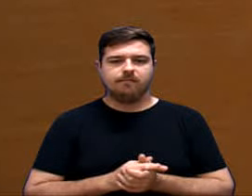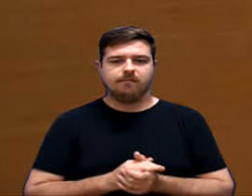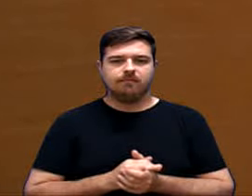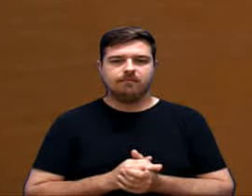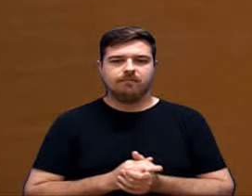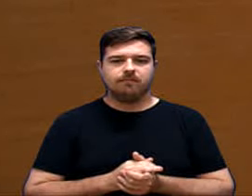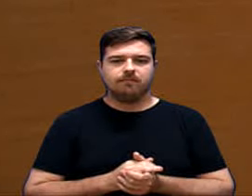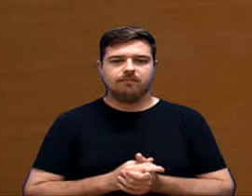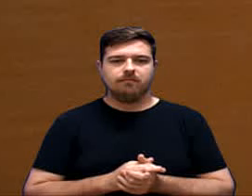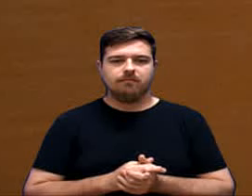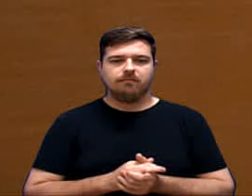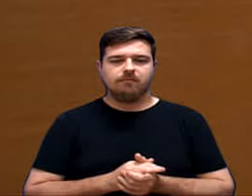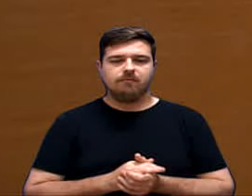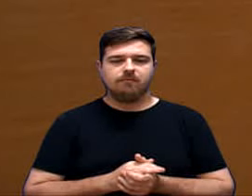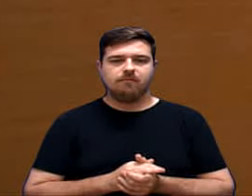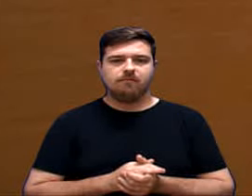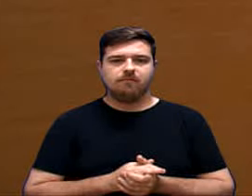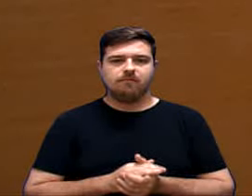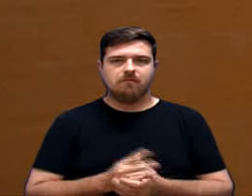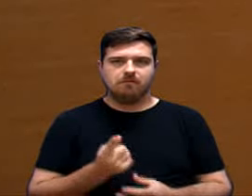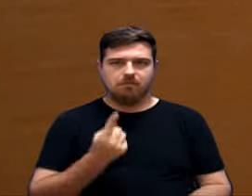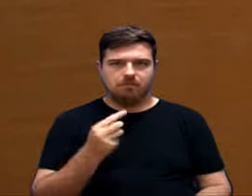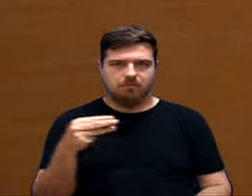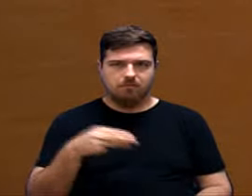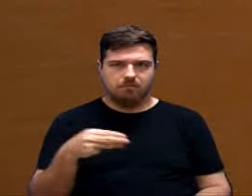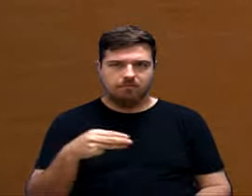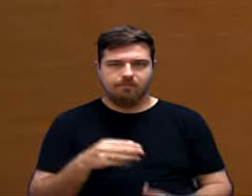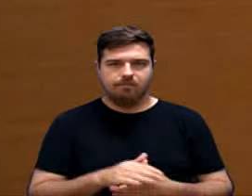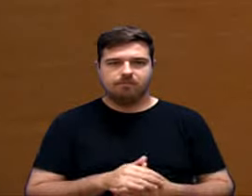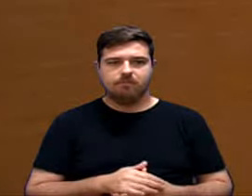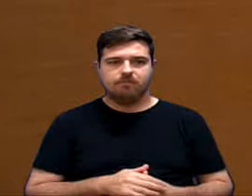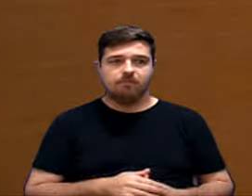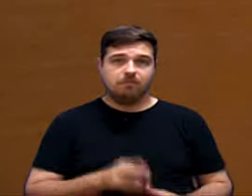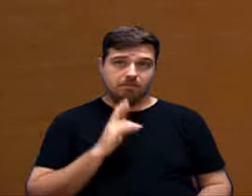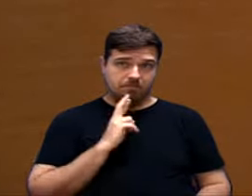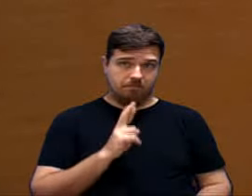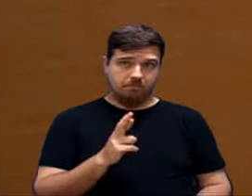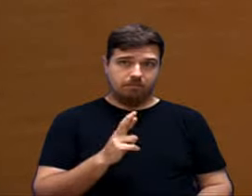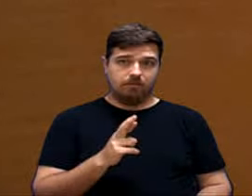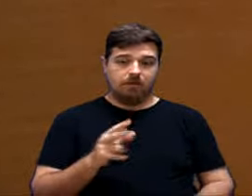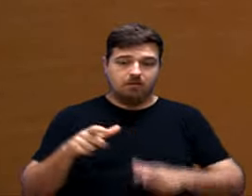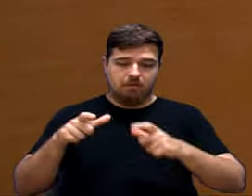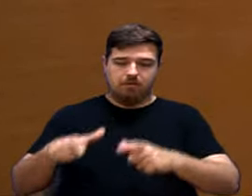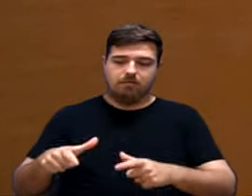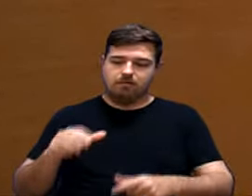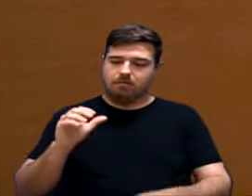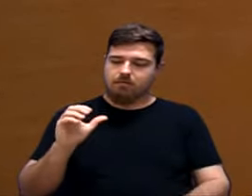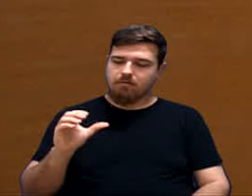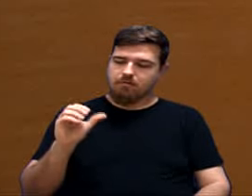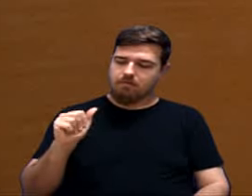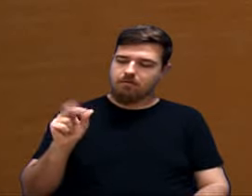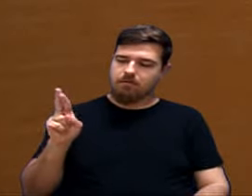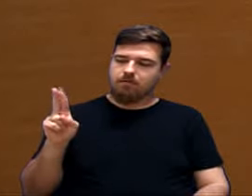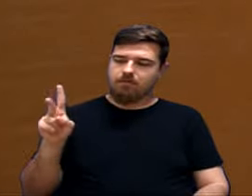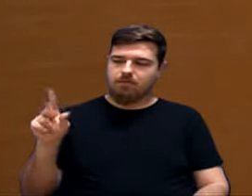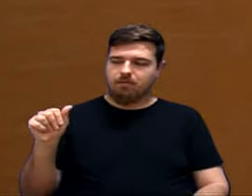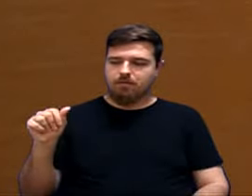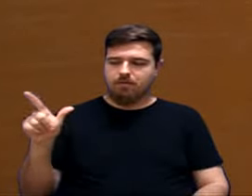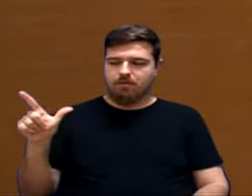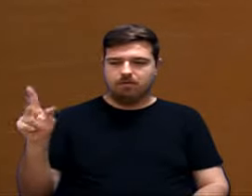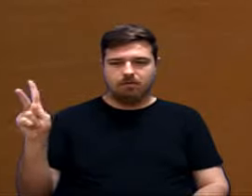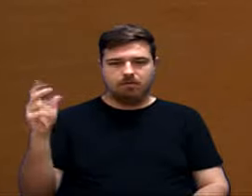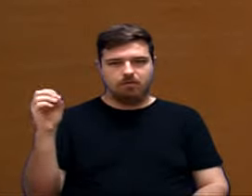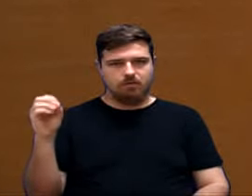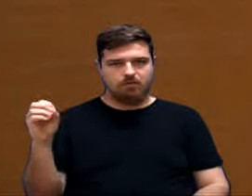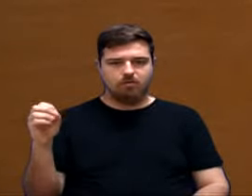favor um minutinho só vai é com relação à Vila Carvalho precisava levantar realmente Quais são esses trechos que o senhor